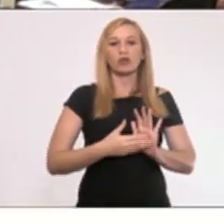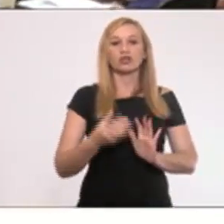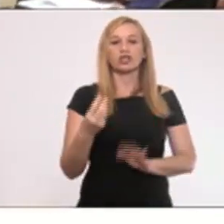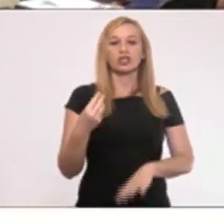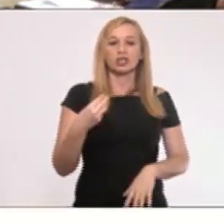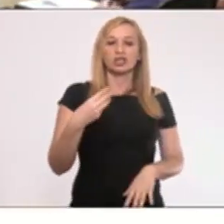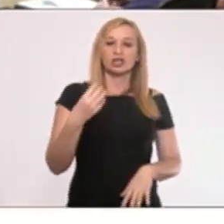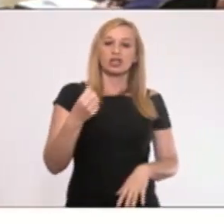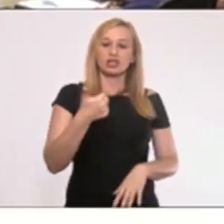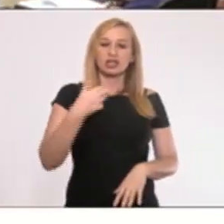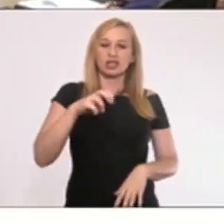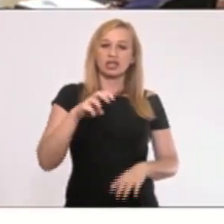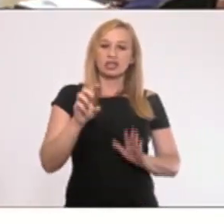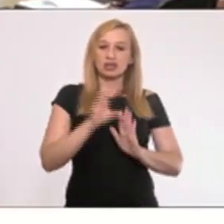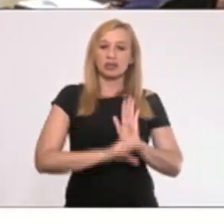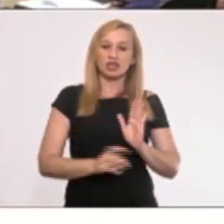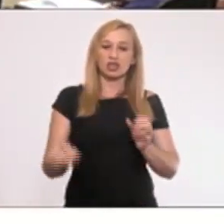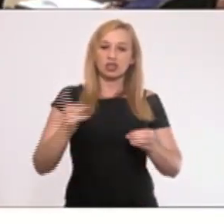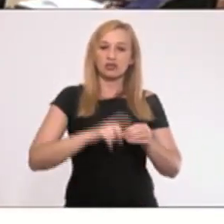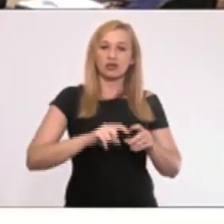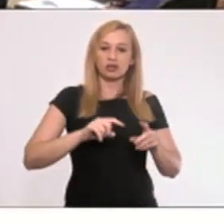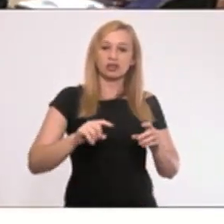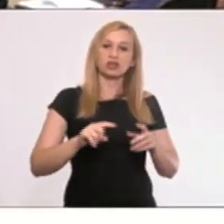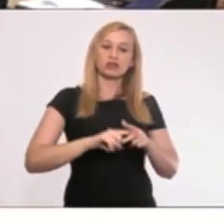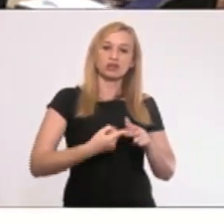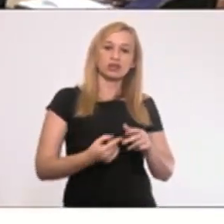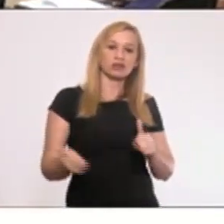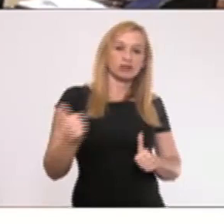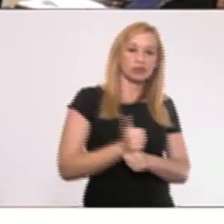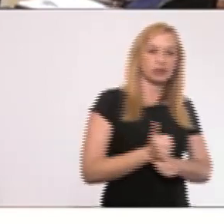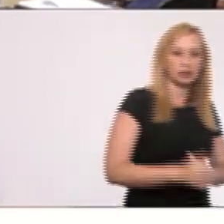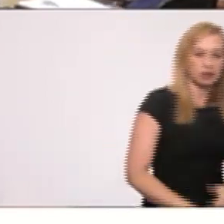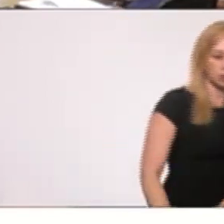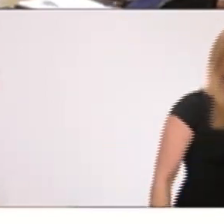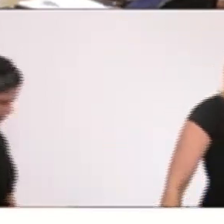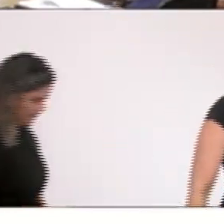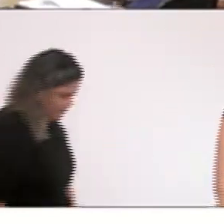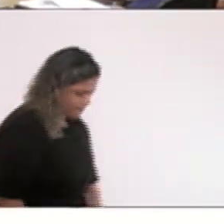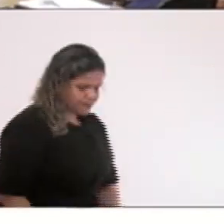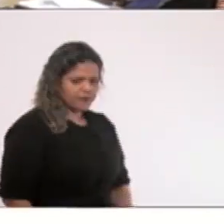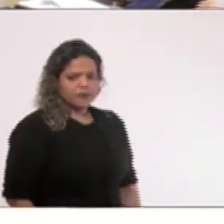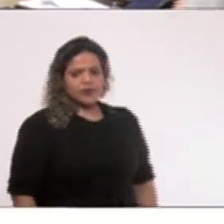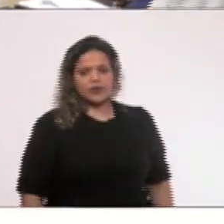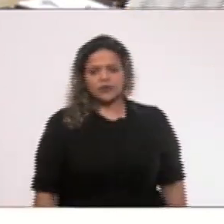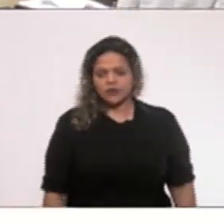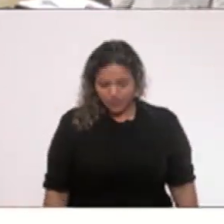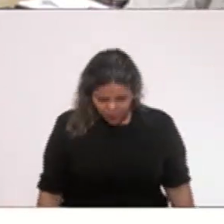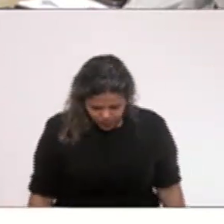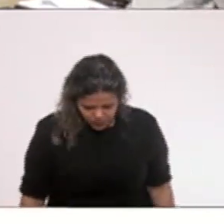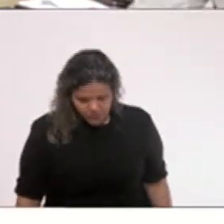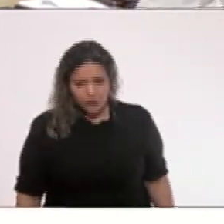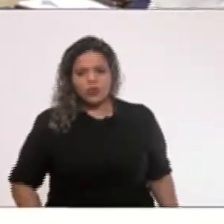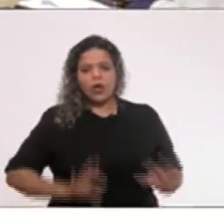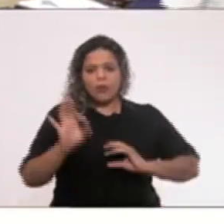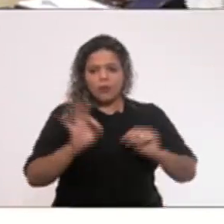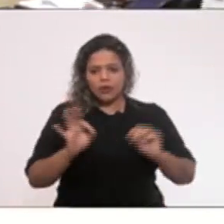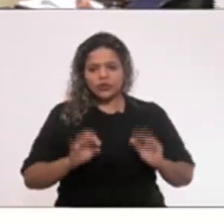recebeu 15 emendas e retorna às comissões. Vamos de praxe, né, deputado? Projeto de